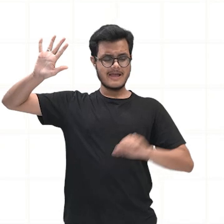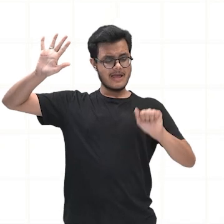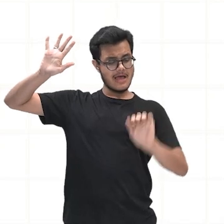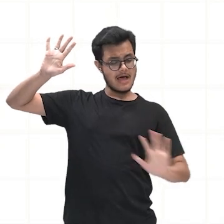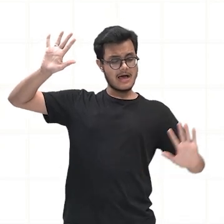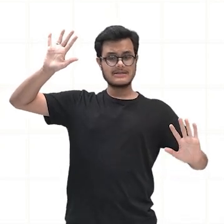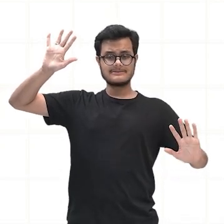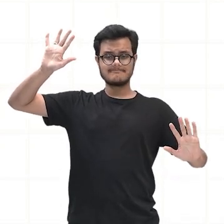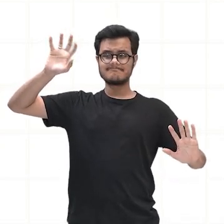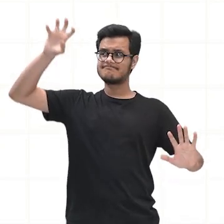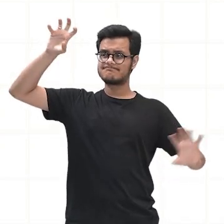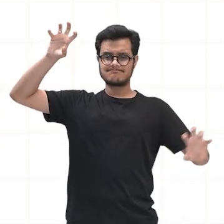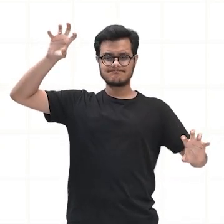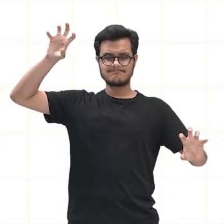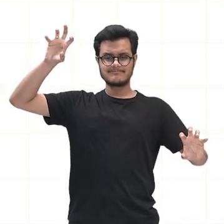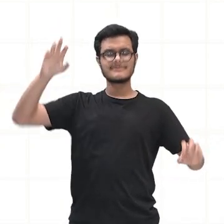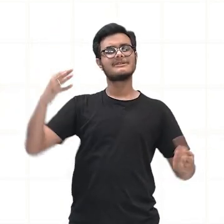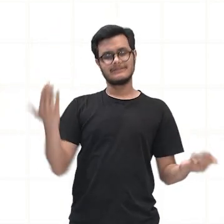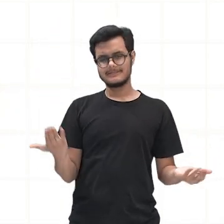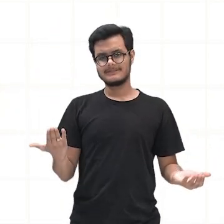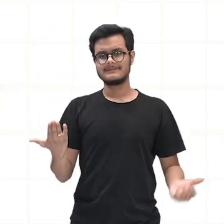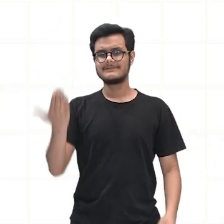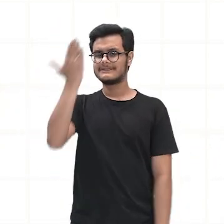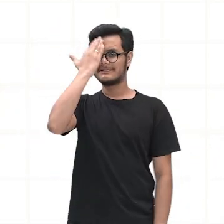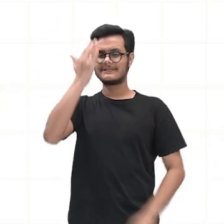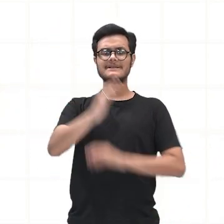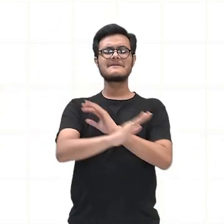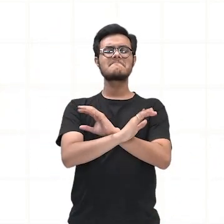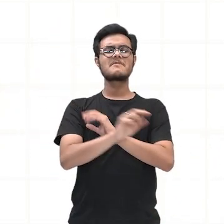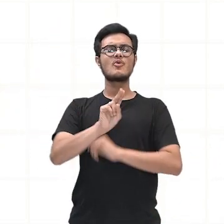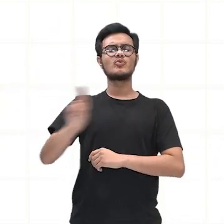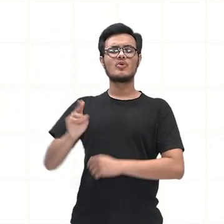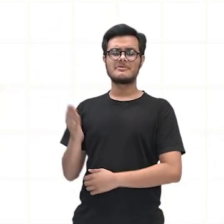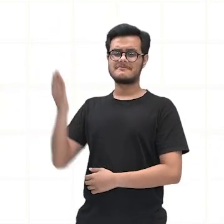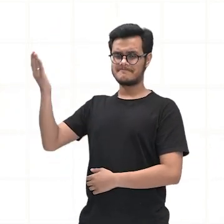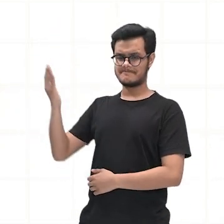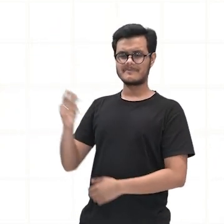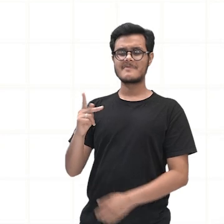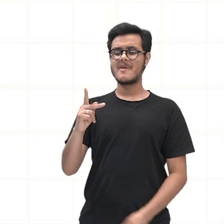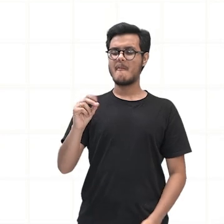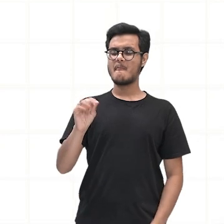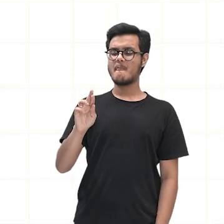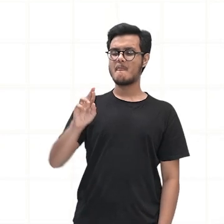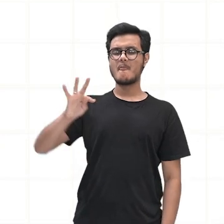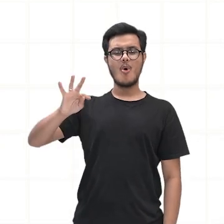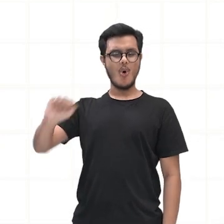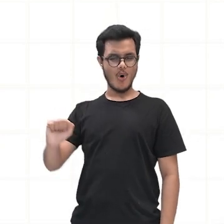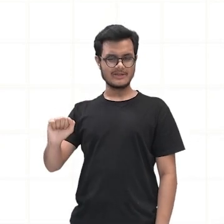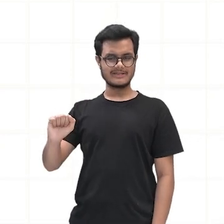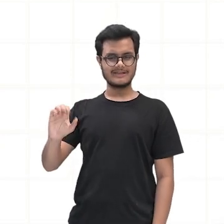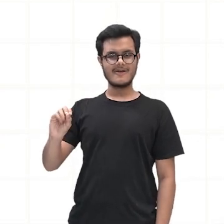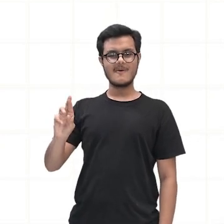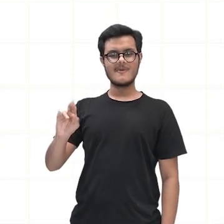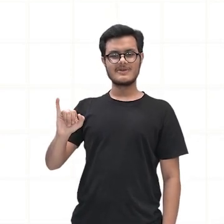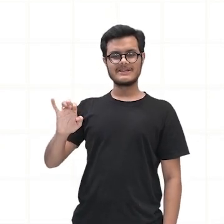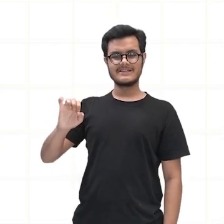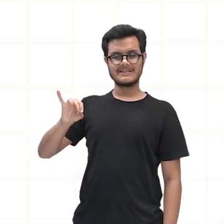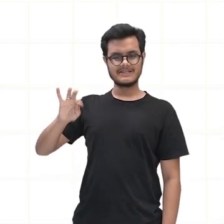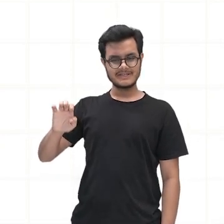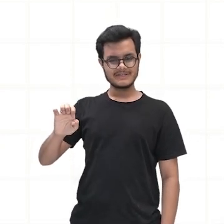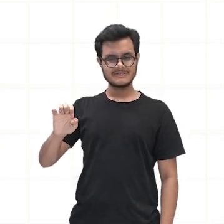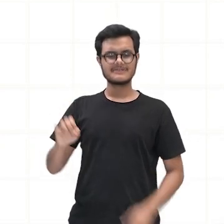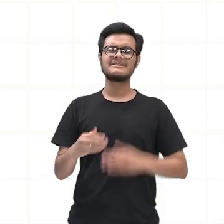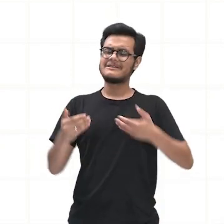então, reconhecida como Porta do Oriente, que era a cidade ponto de encontro para pessoas de mercadoria